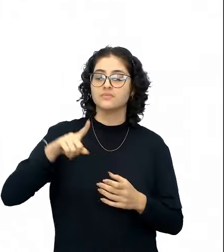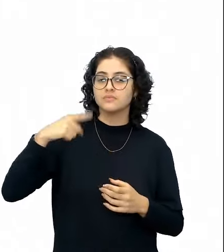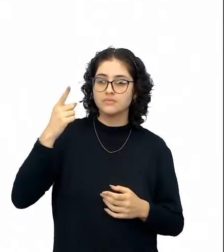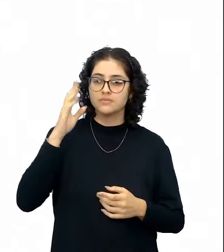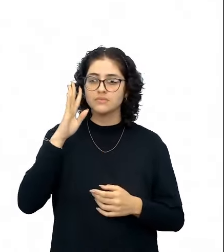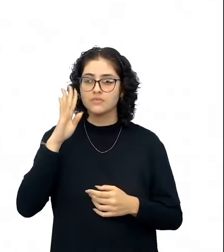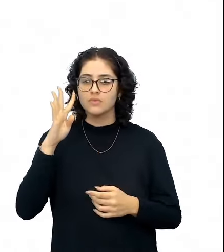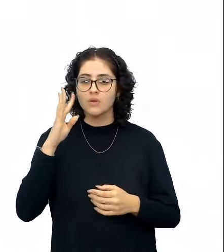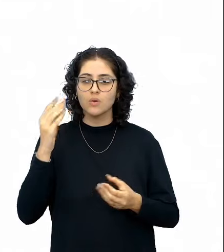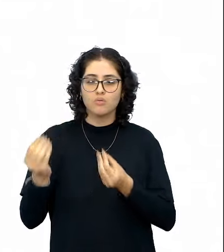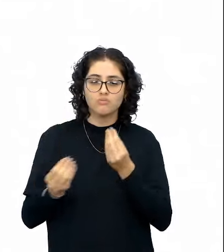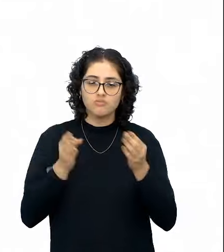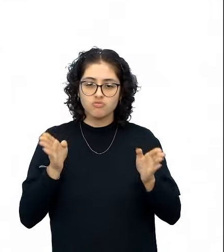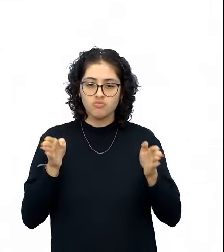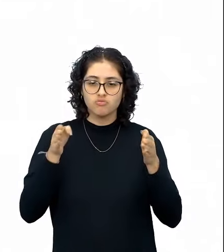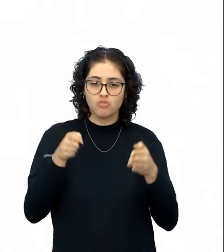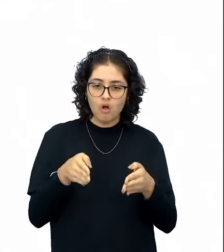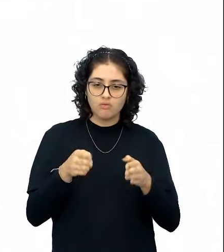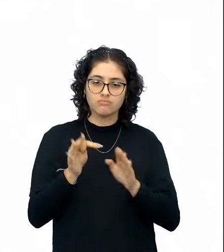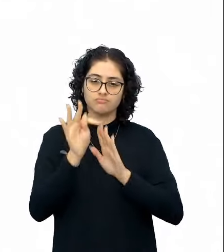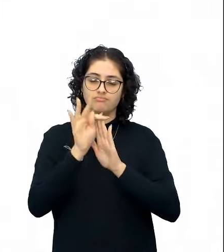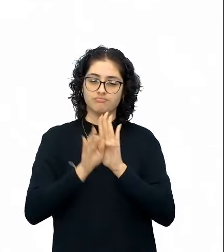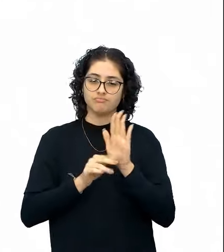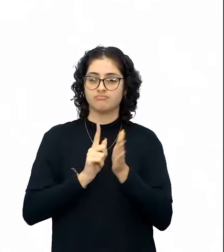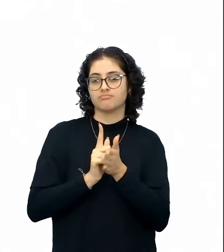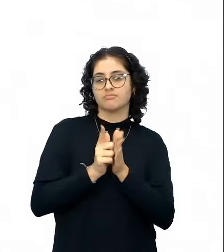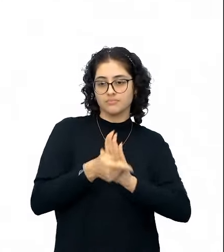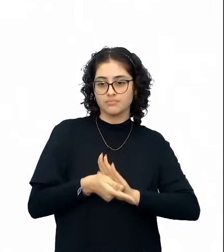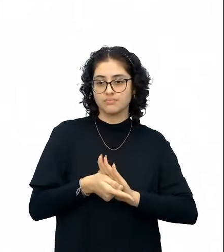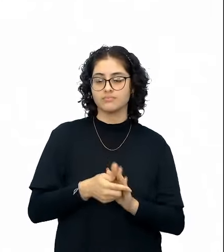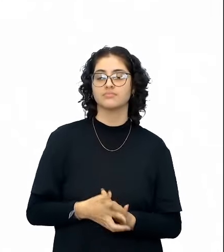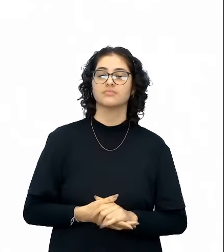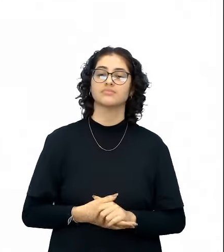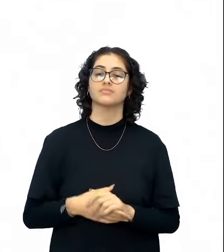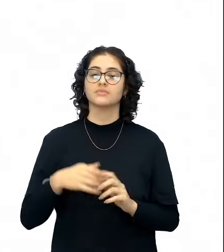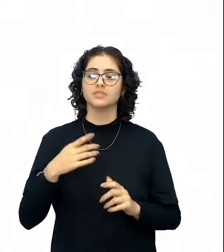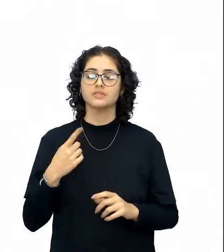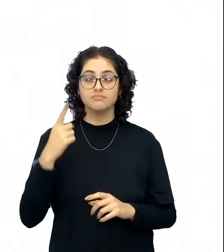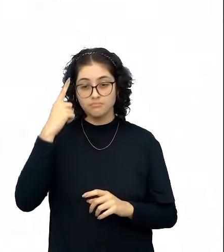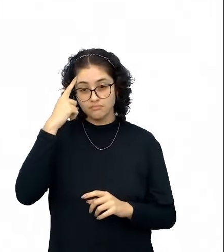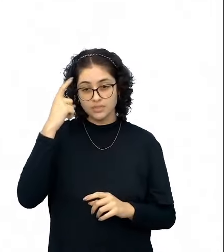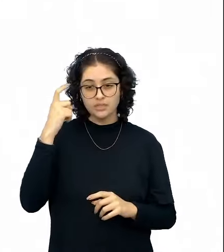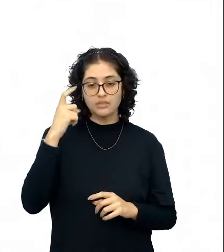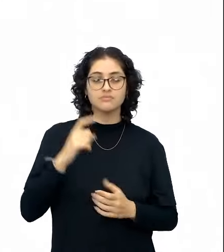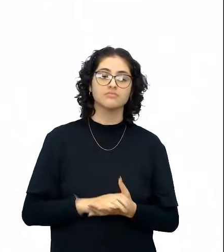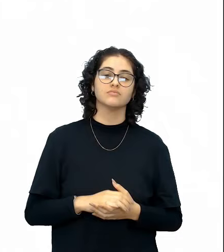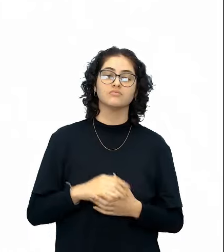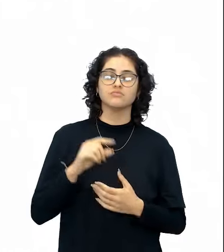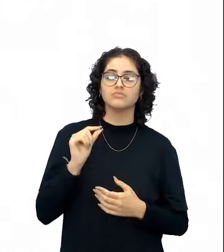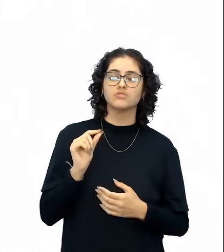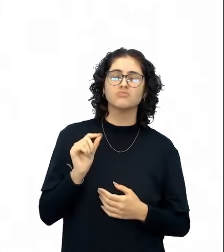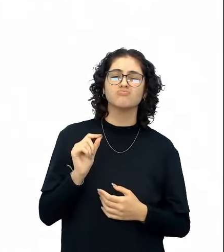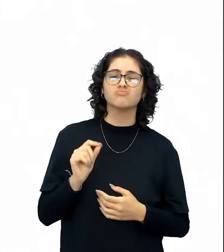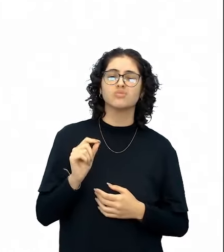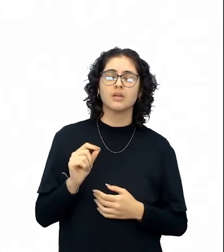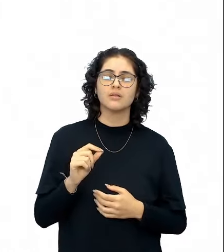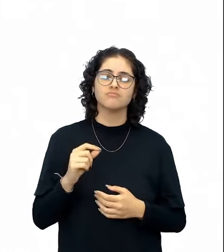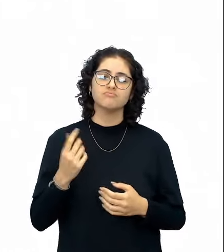com foco nas produções de sentido de gêneros textuais. Pensamos um pouco mais o que